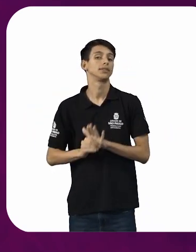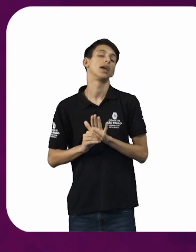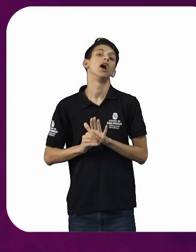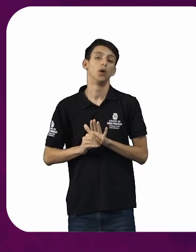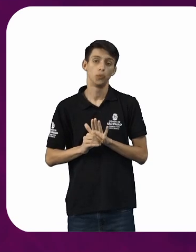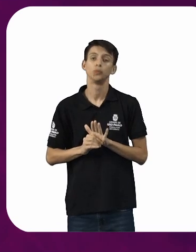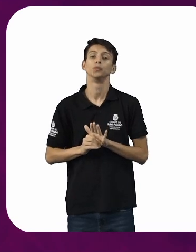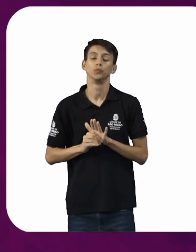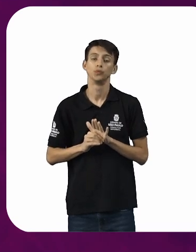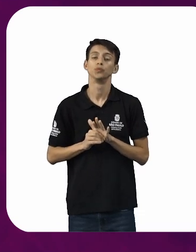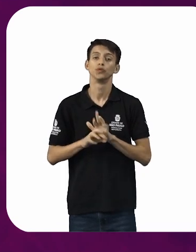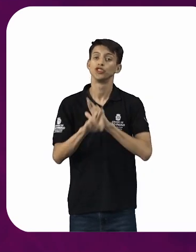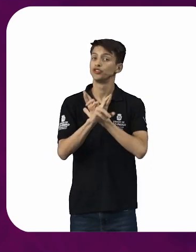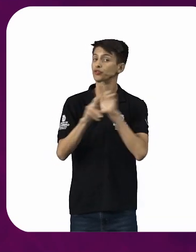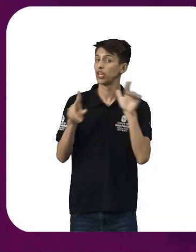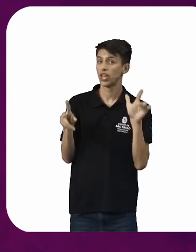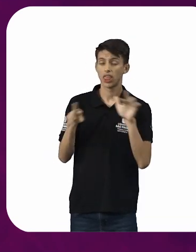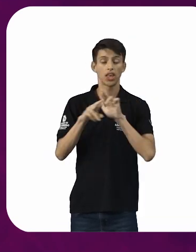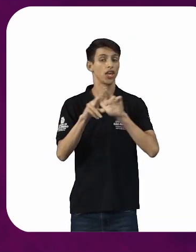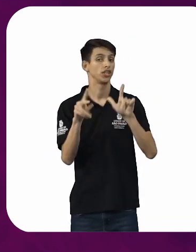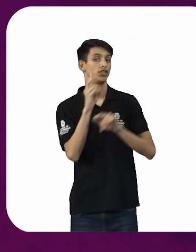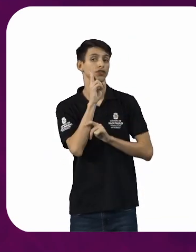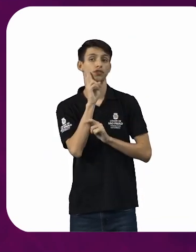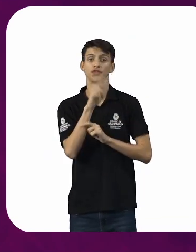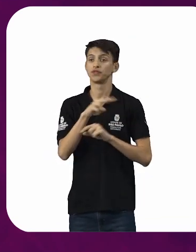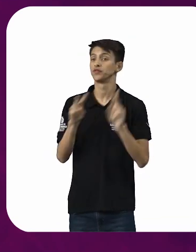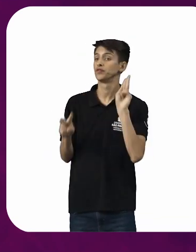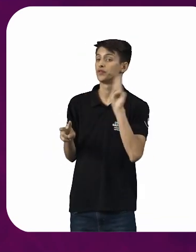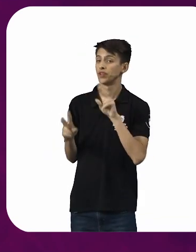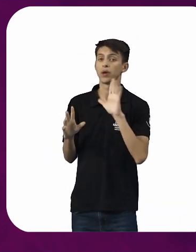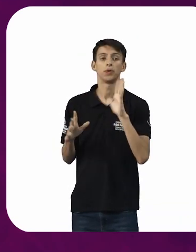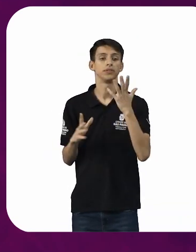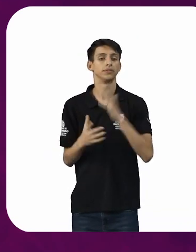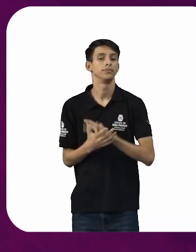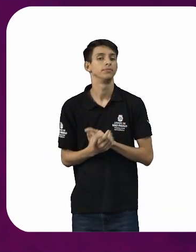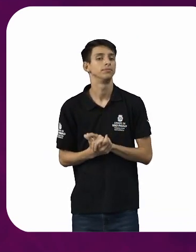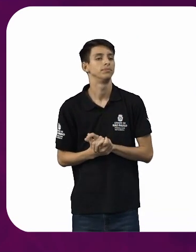diferentes em situações semelhantes.